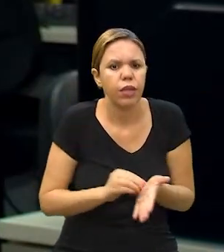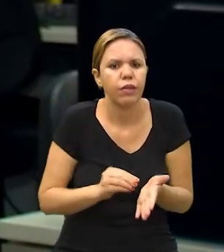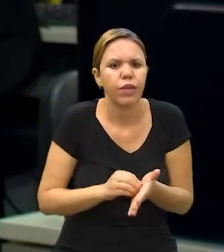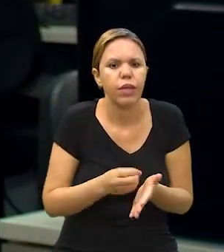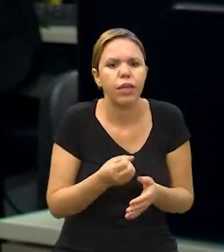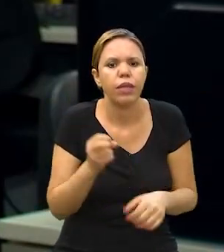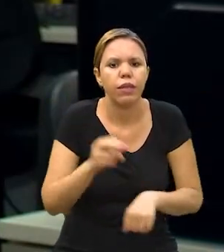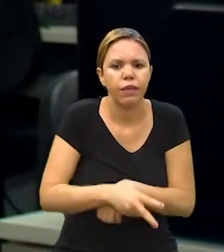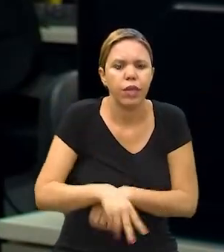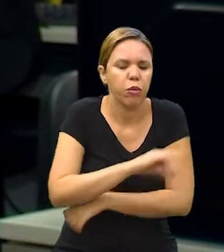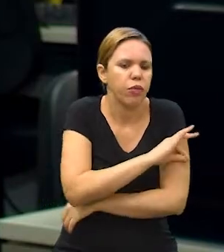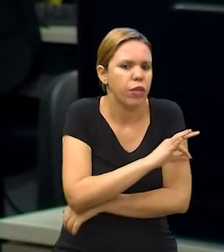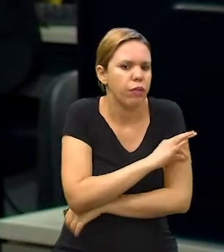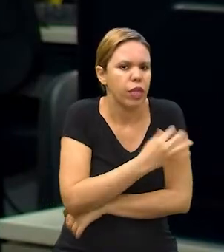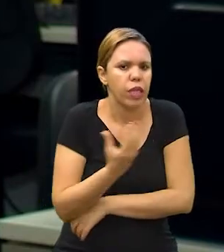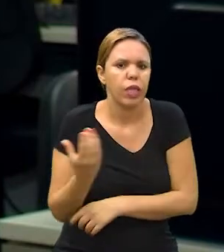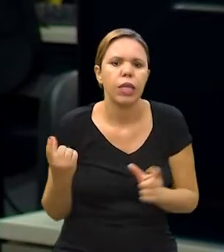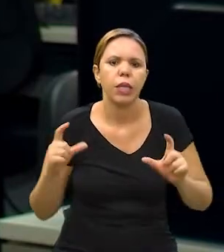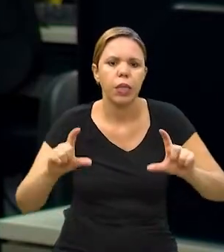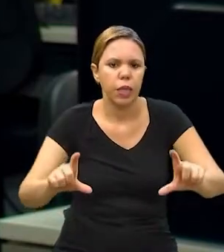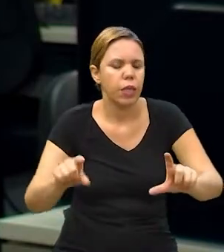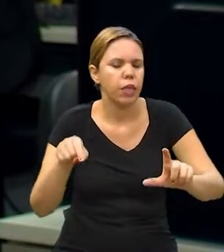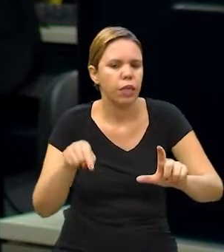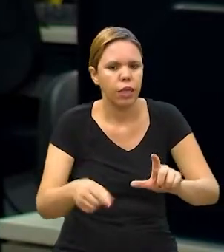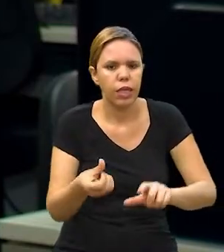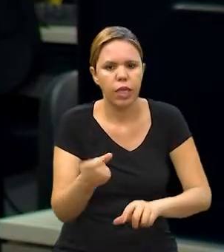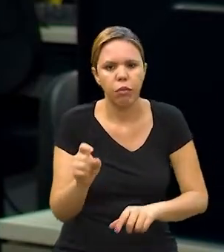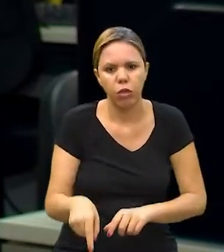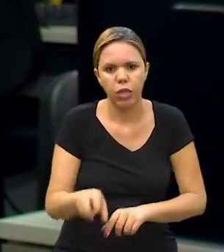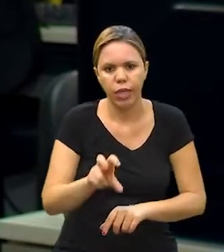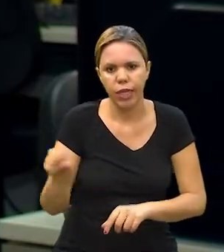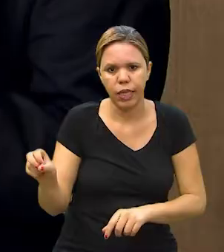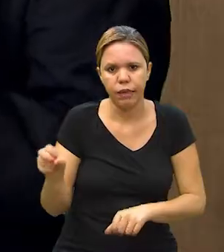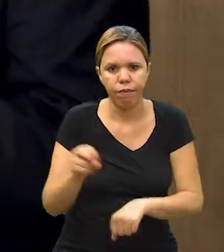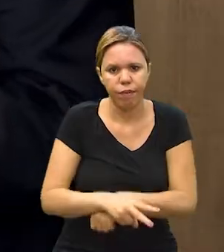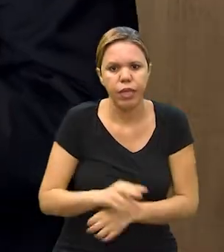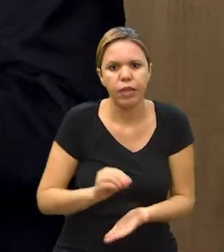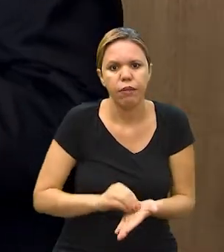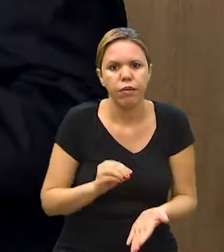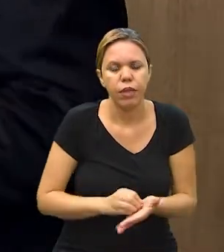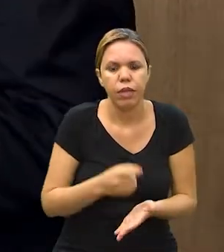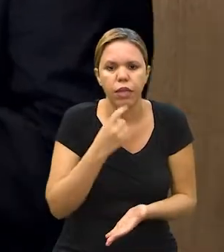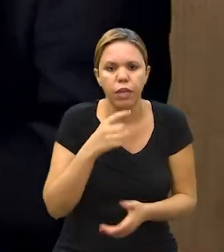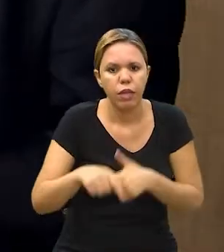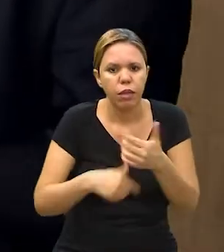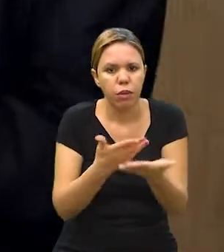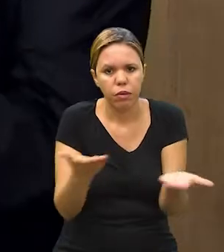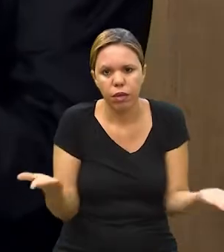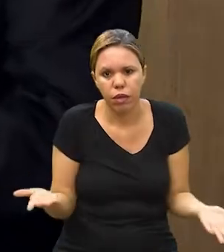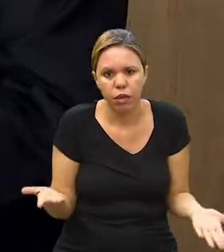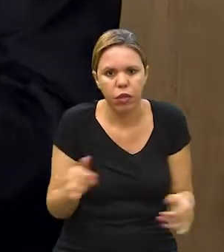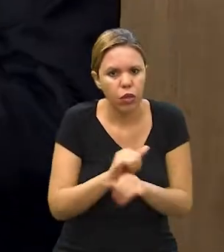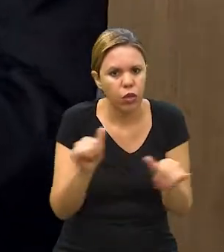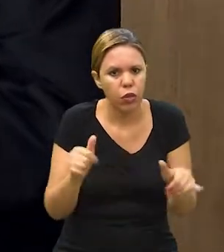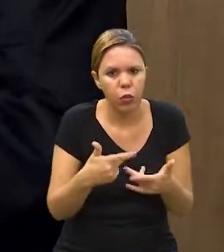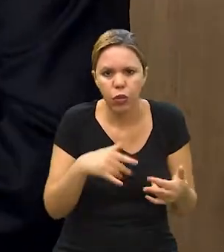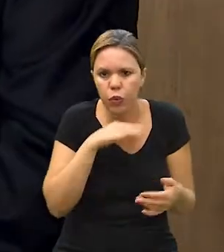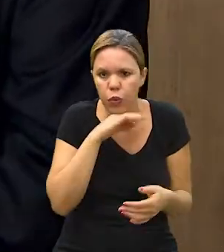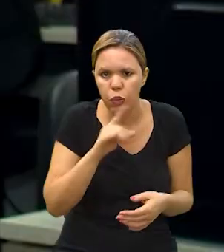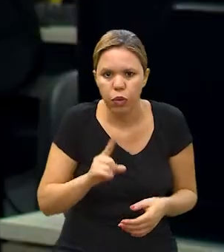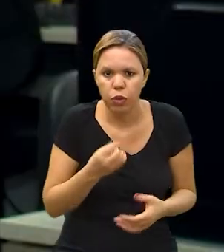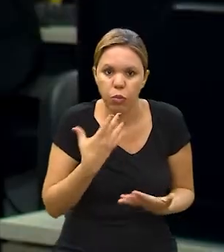porque a Prefeitura, evidentemente, não coloca placa falando 6.500 vagas em falta, Campinas trabalhando por você. Ela não divulga a coisa ruim, ela só